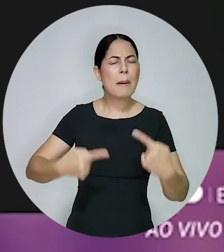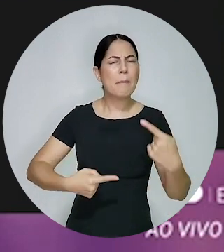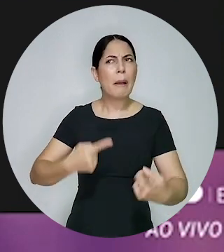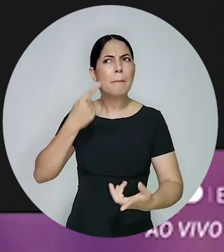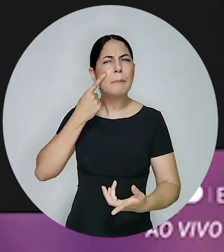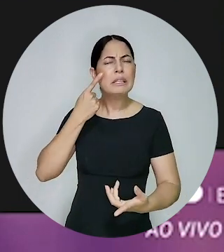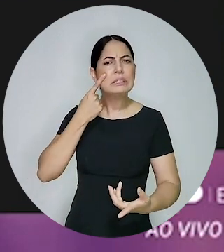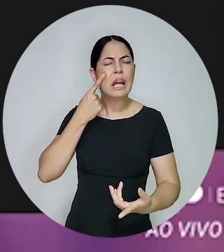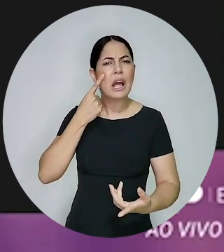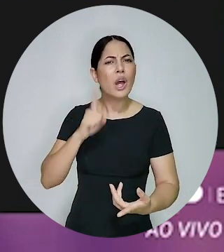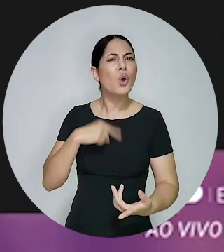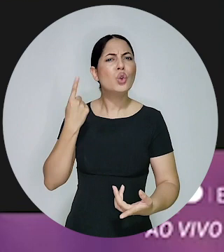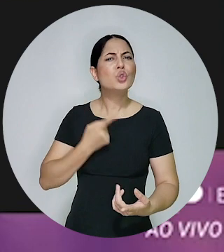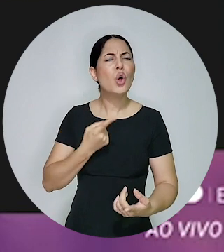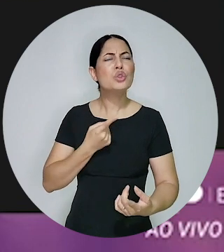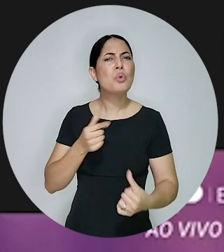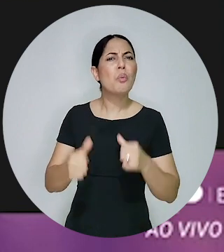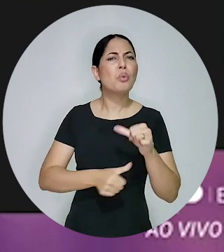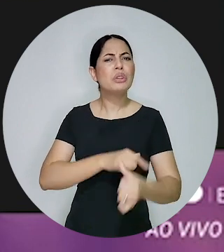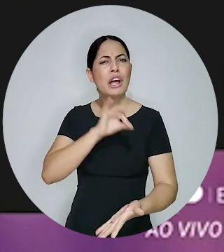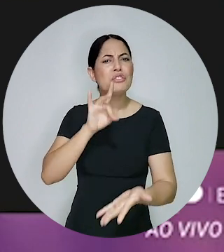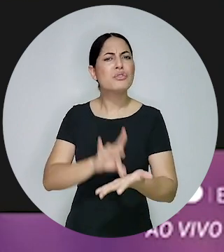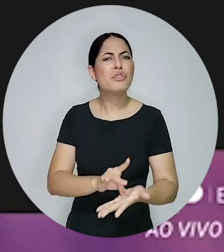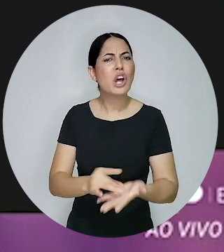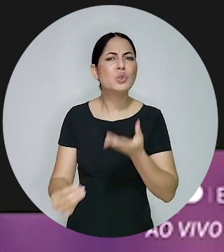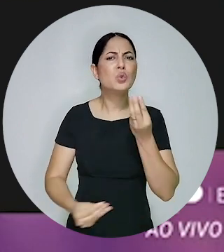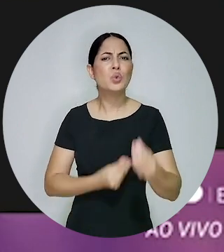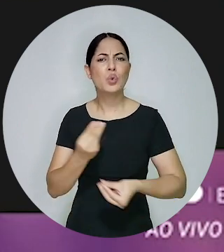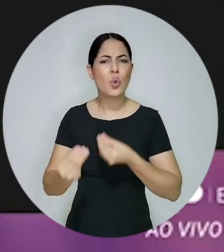gente vai discutir bastante hoje como que a gente pode